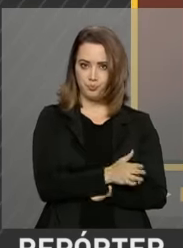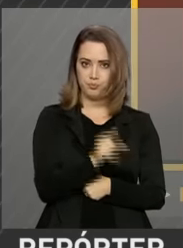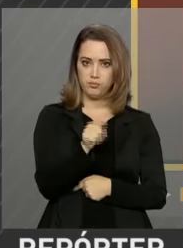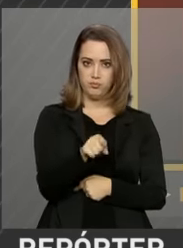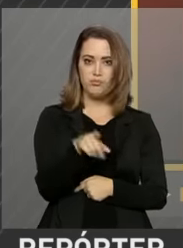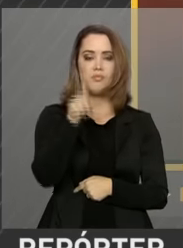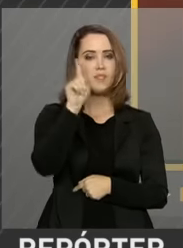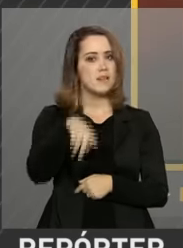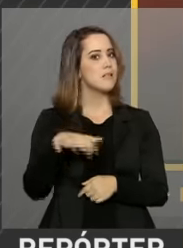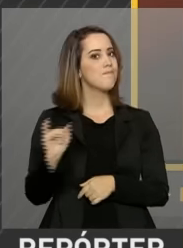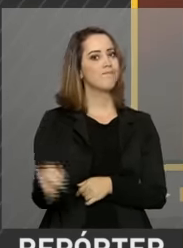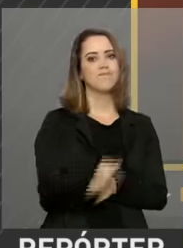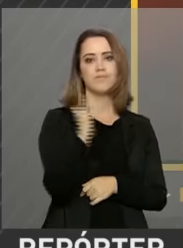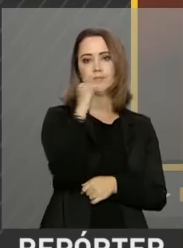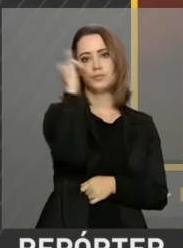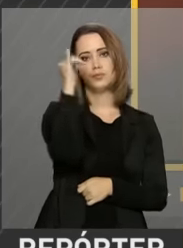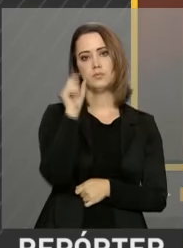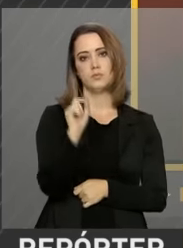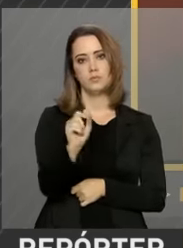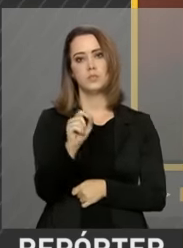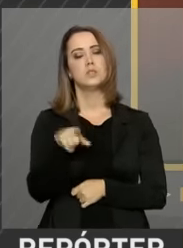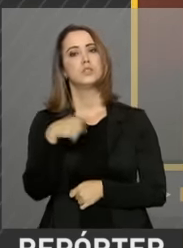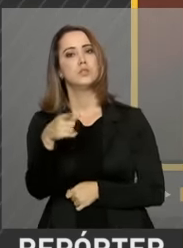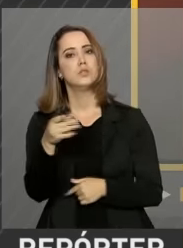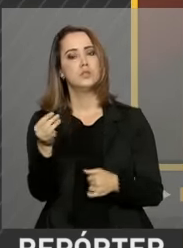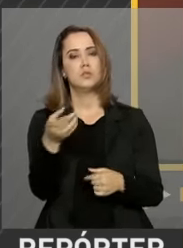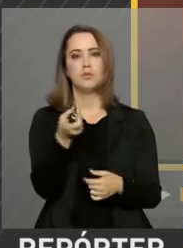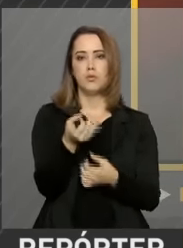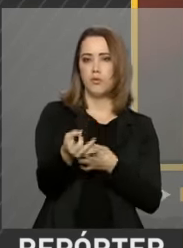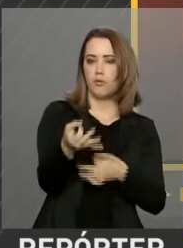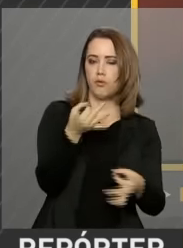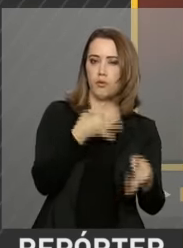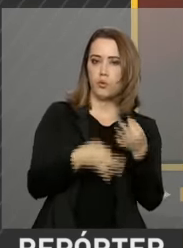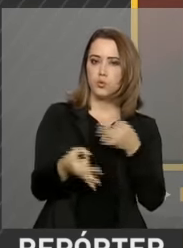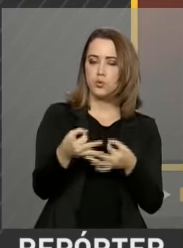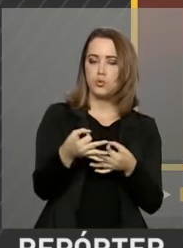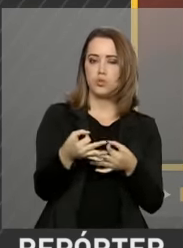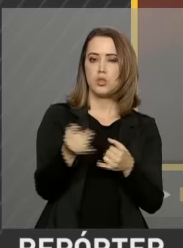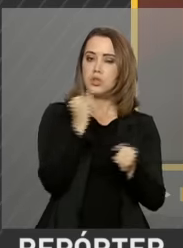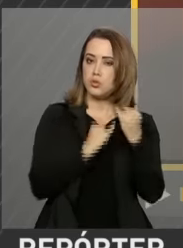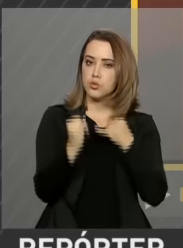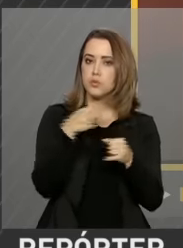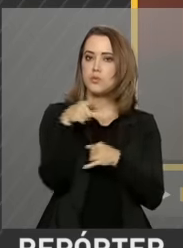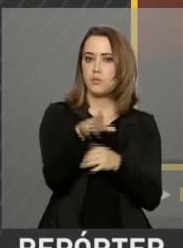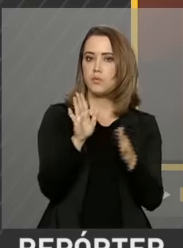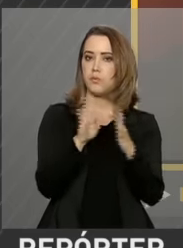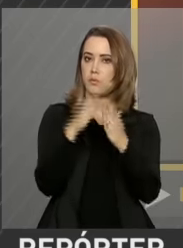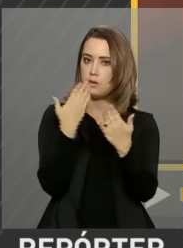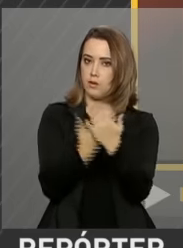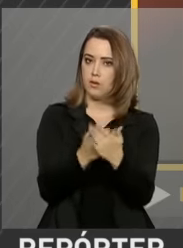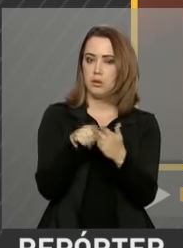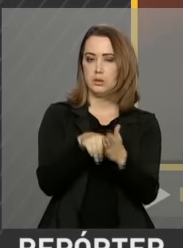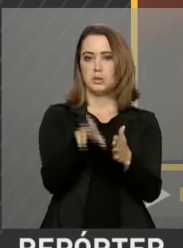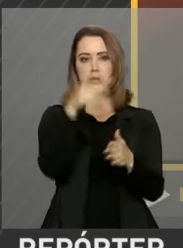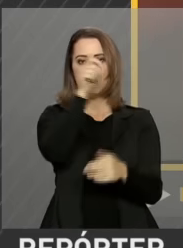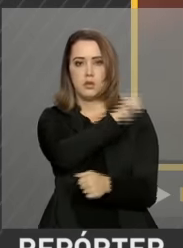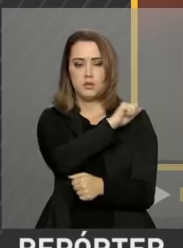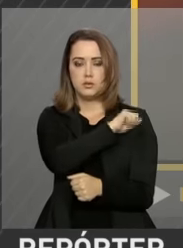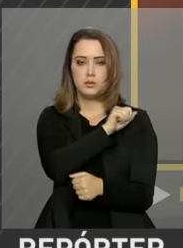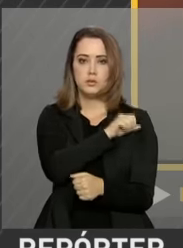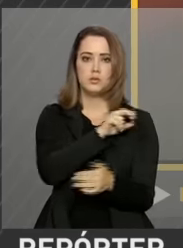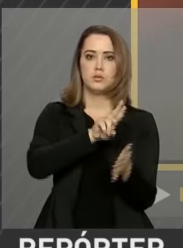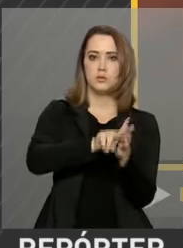principal fonte de informações sobre a educação no país as escolas fornecem dados como a quantidade de alunos matriculados a quantidade de